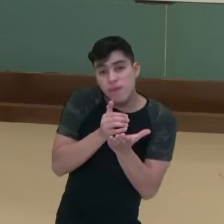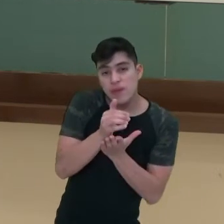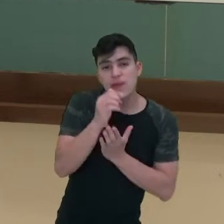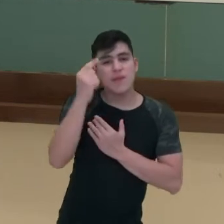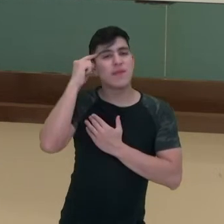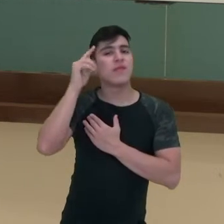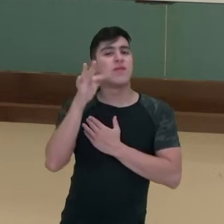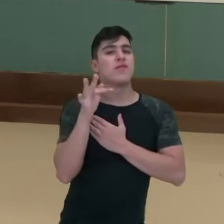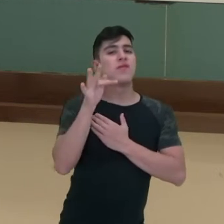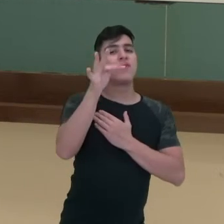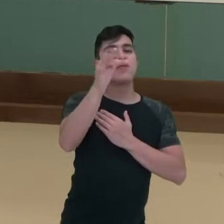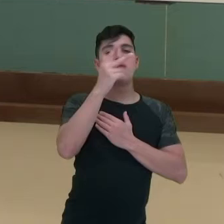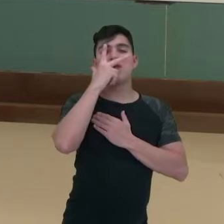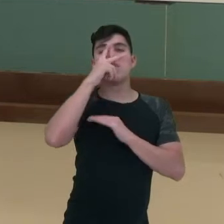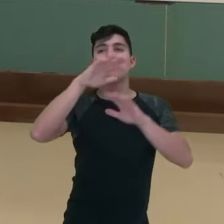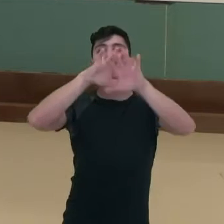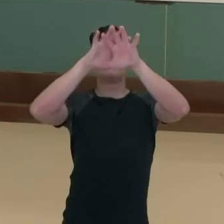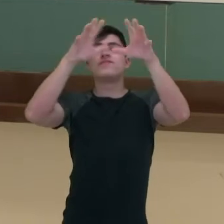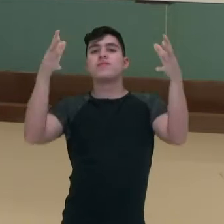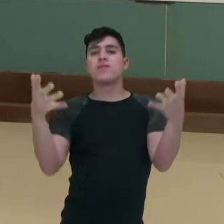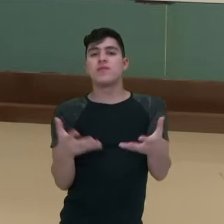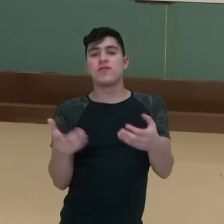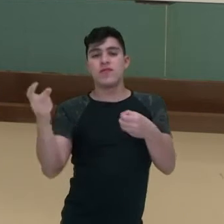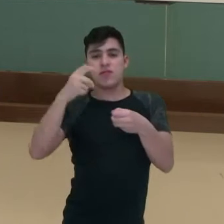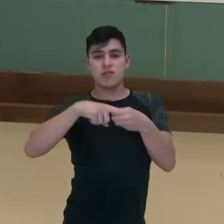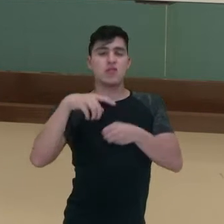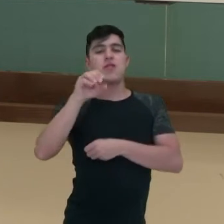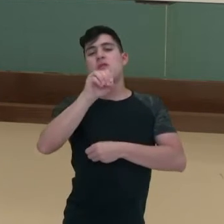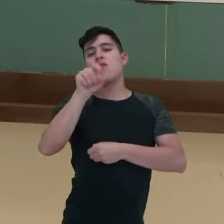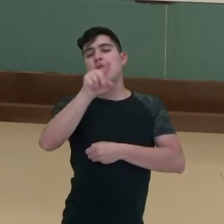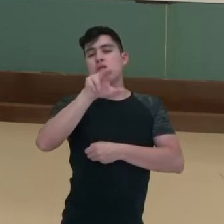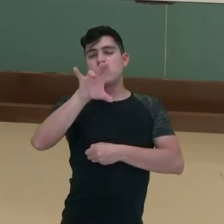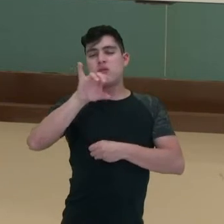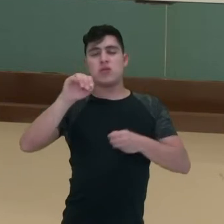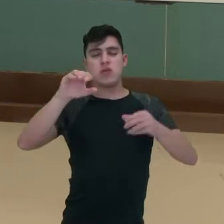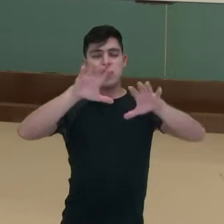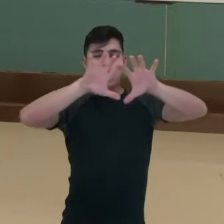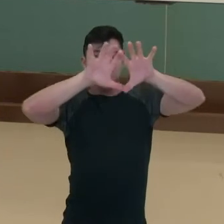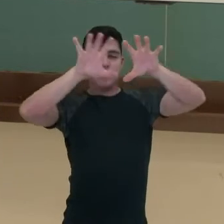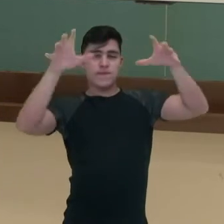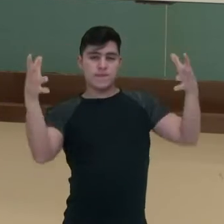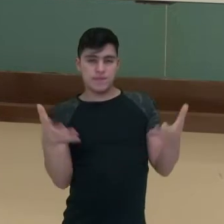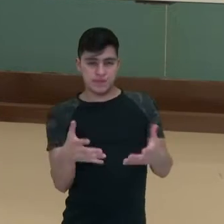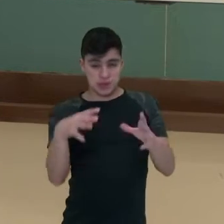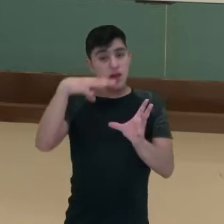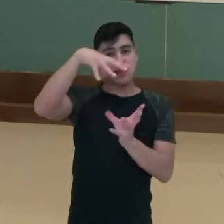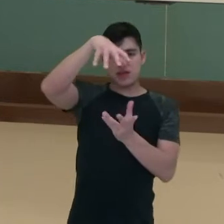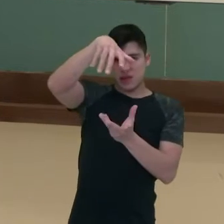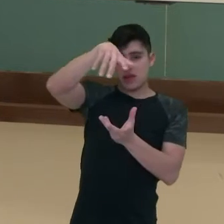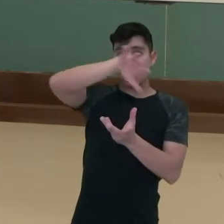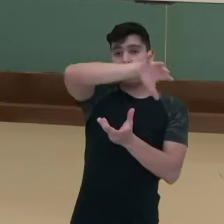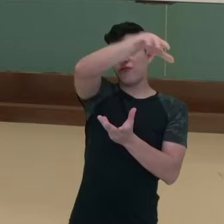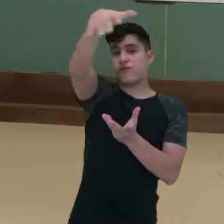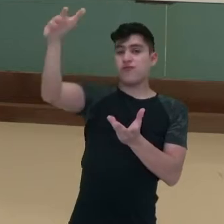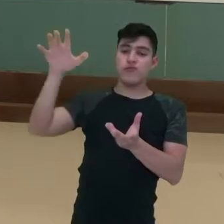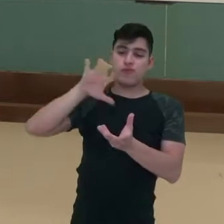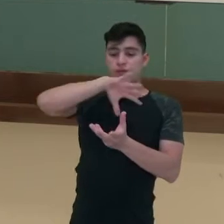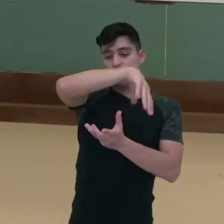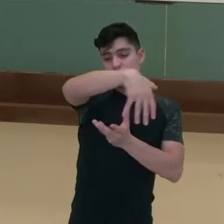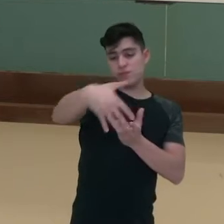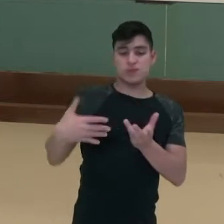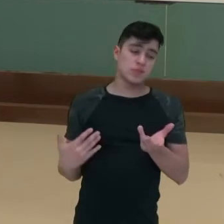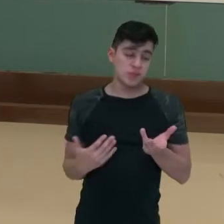e reverter este quadro. Então, basicamente chegamos, a ONU chegou nessa conclusão que